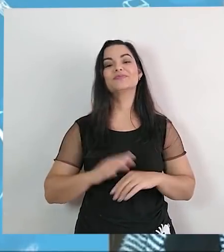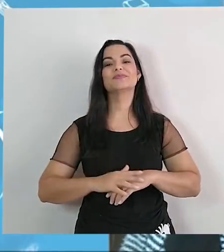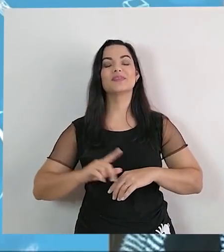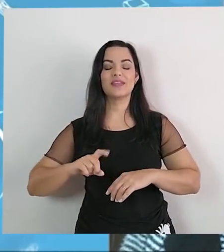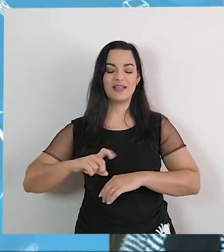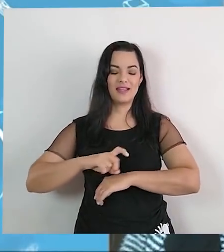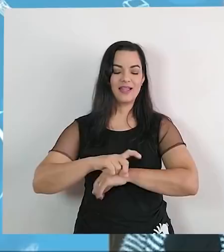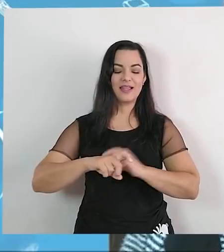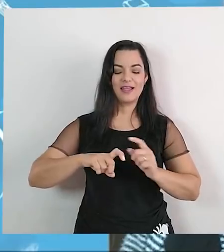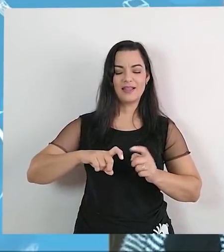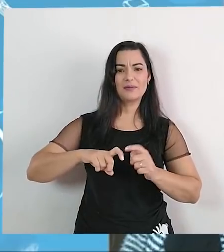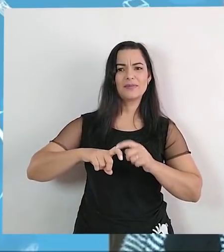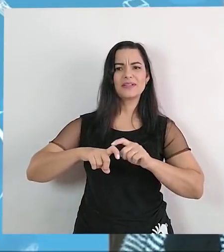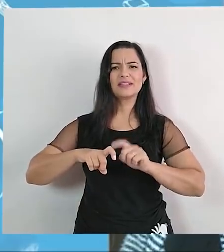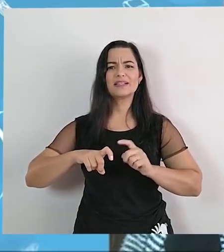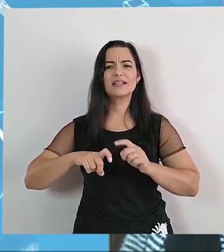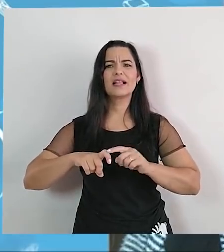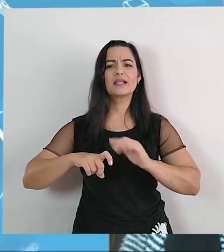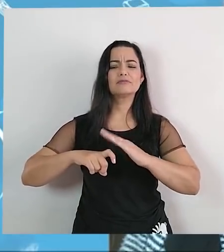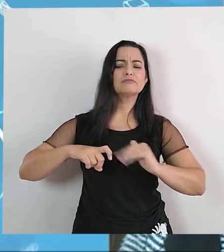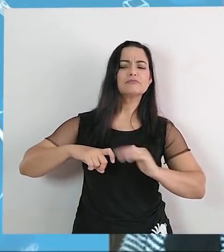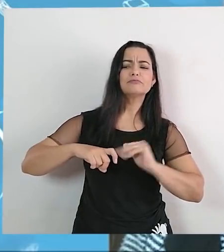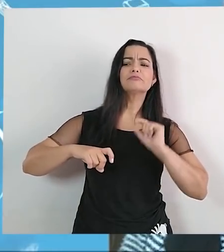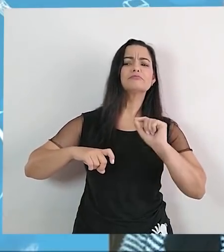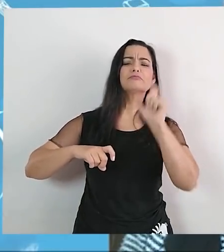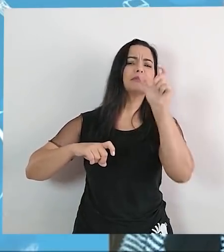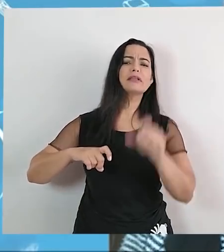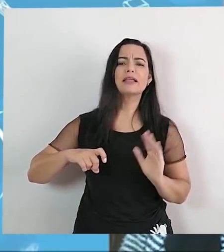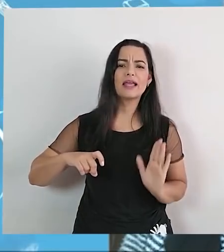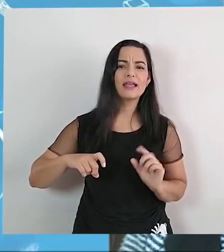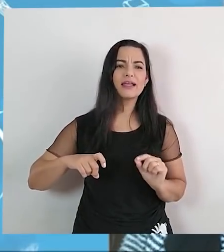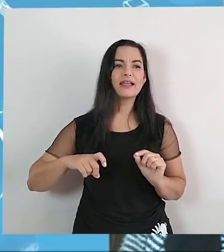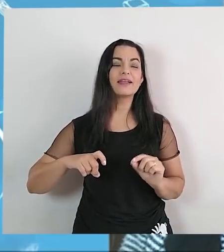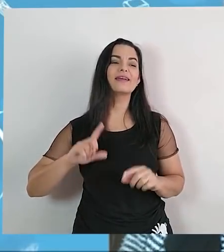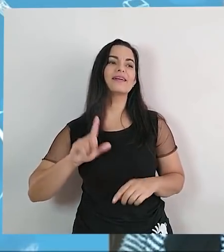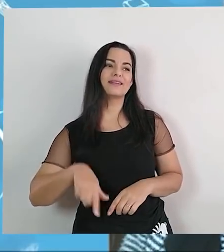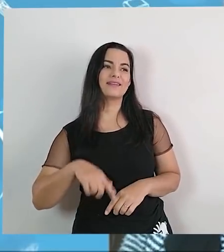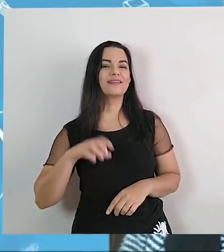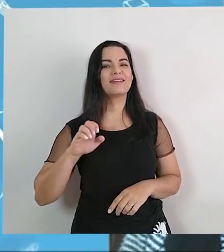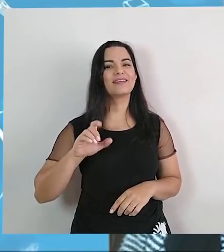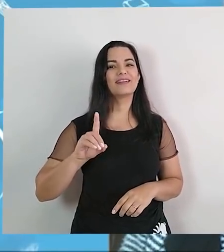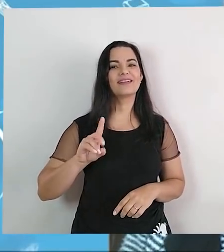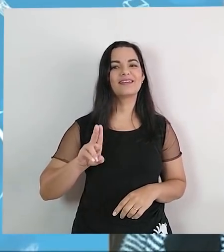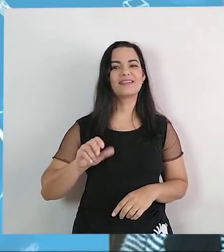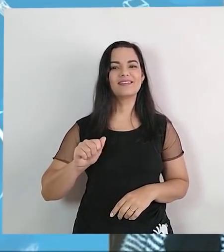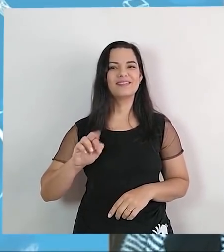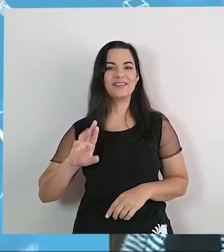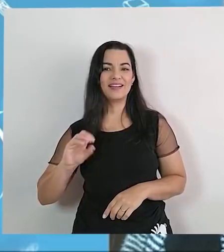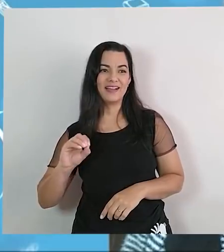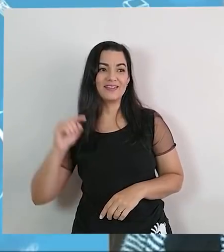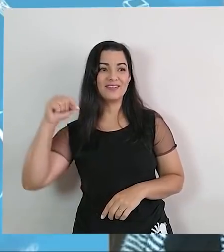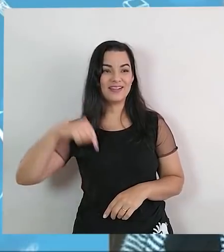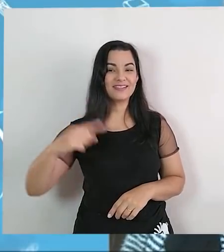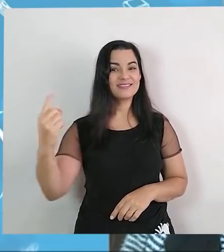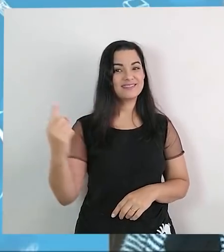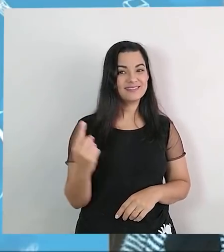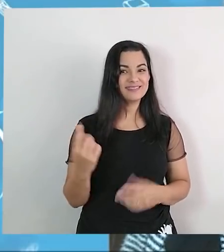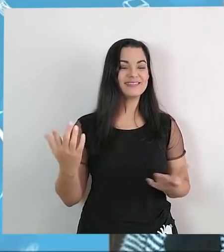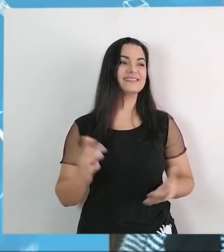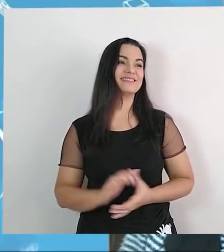pintada, quem foi que te pintou? Foi o Eduardo que aqui